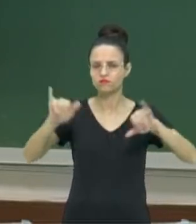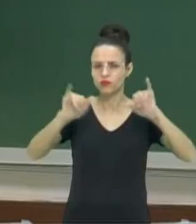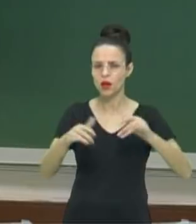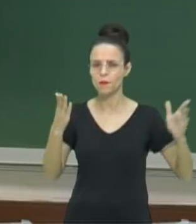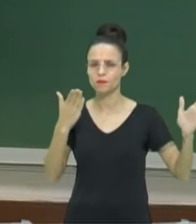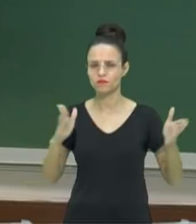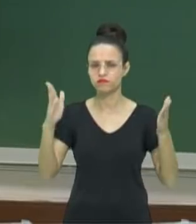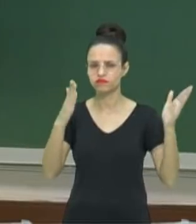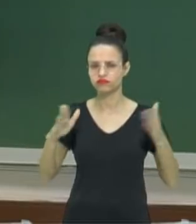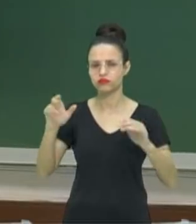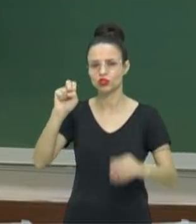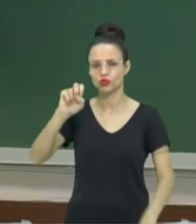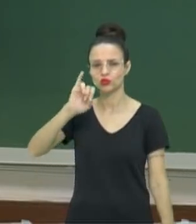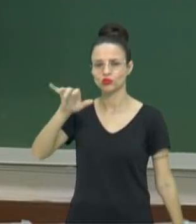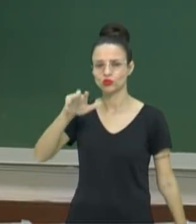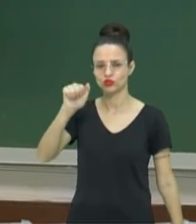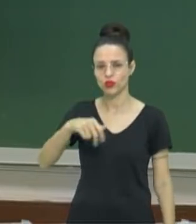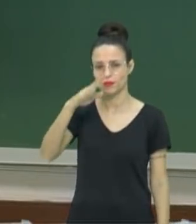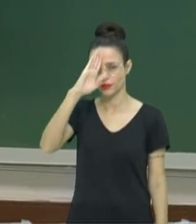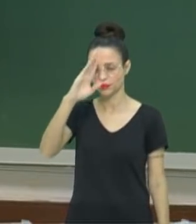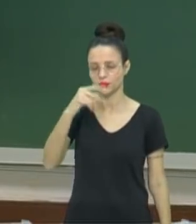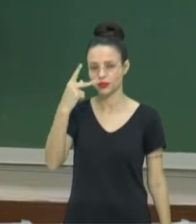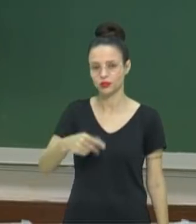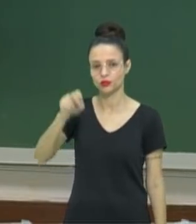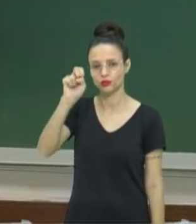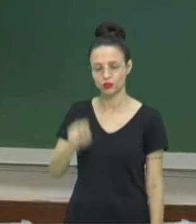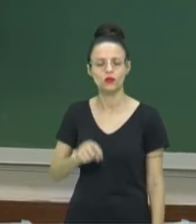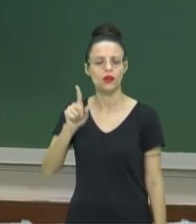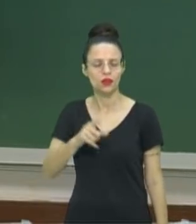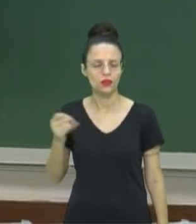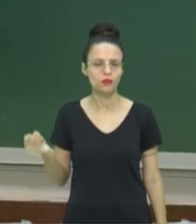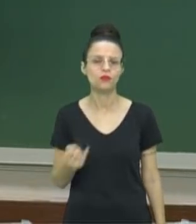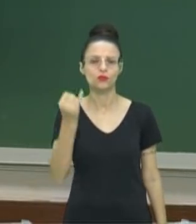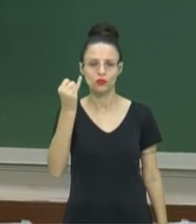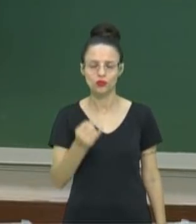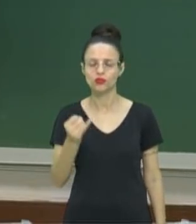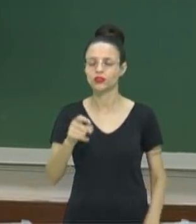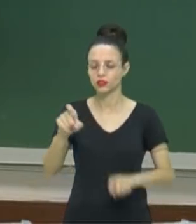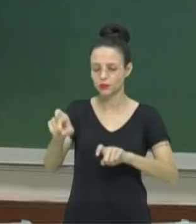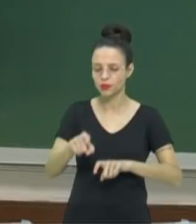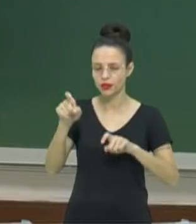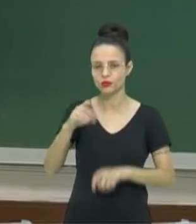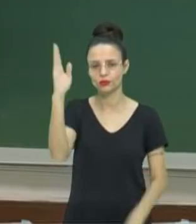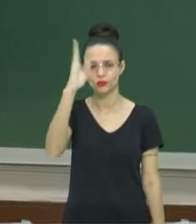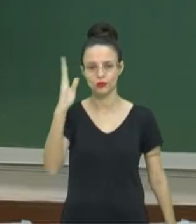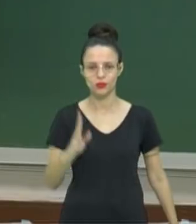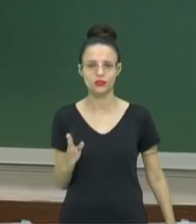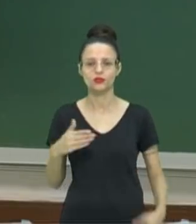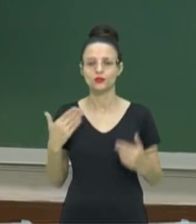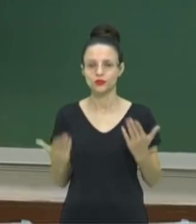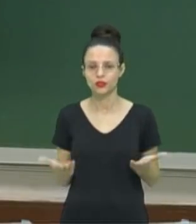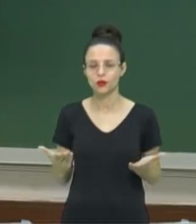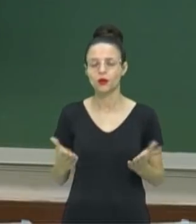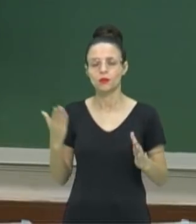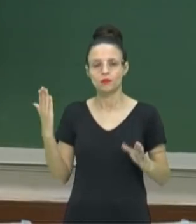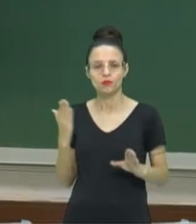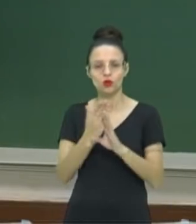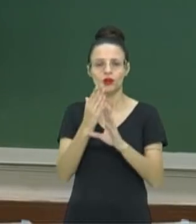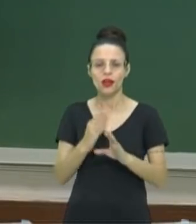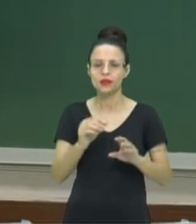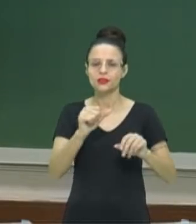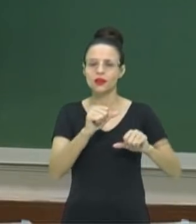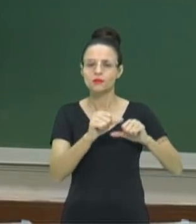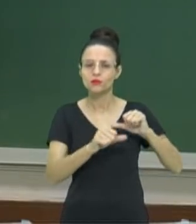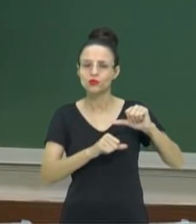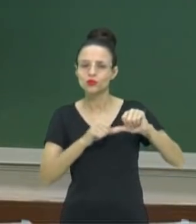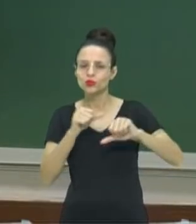de soja, principalmente na região sul, que é extremamente significativo para a agricultura do Brasil. Então, devido a essas